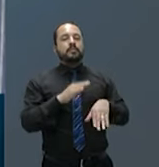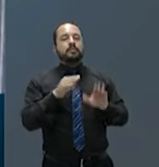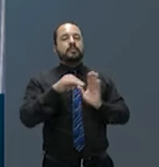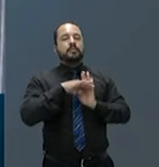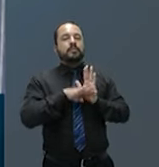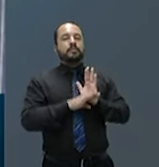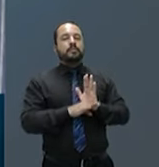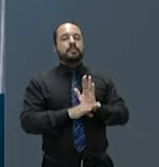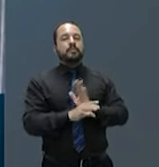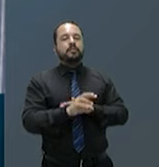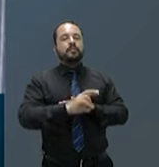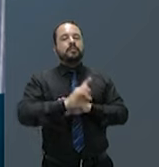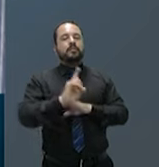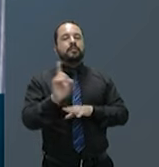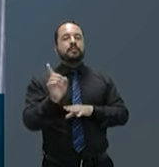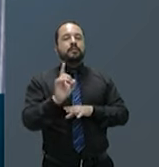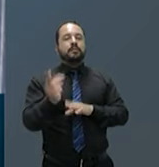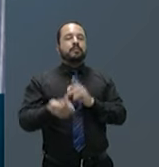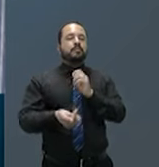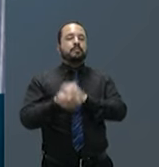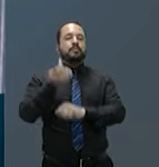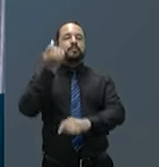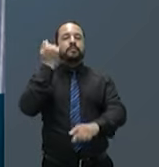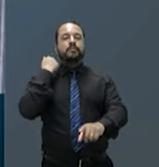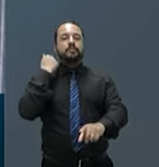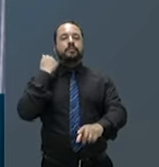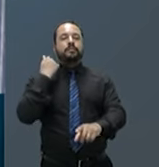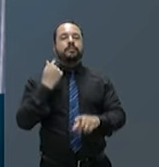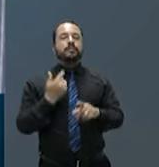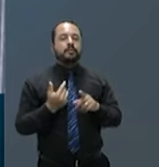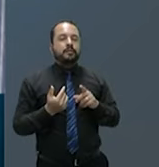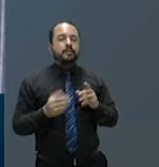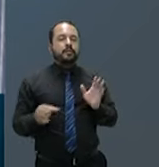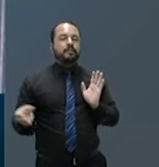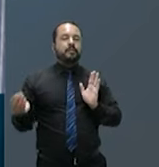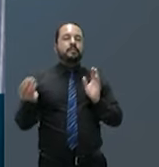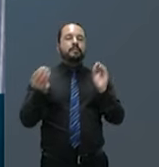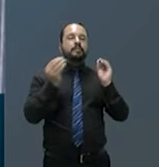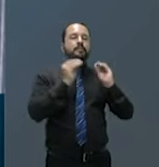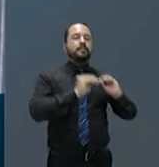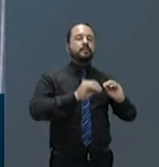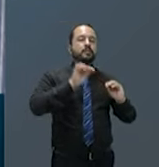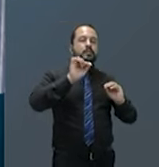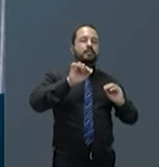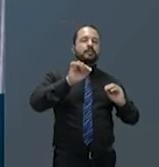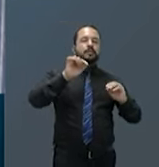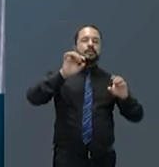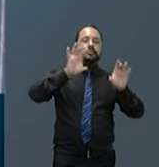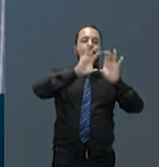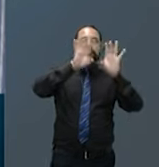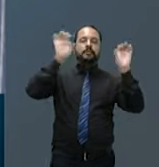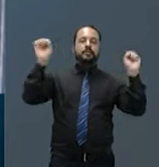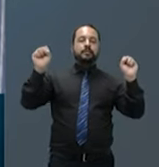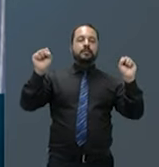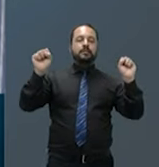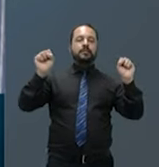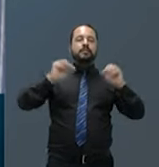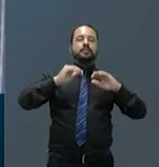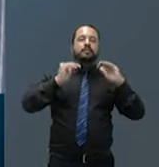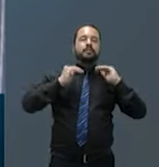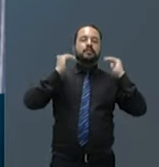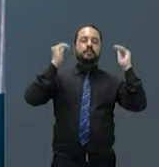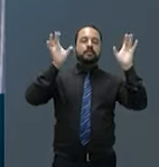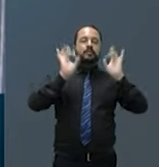não o precedente anteriormente fixado na Corte Especial, inclusive porque